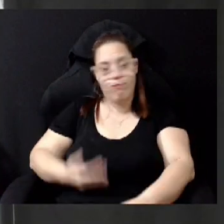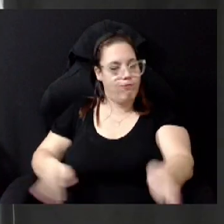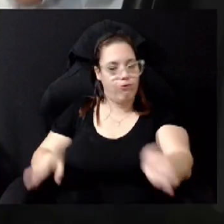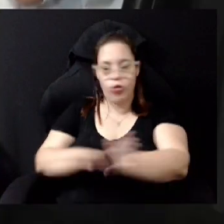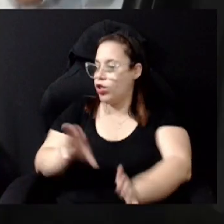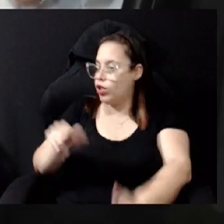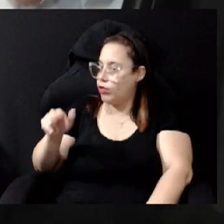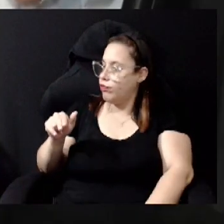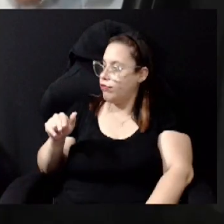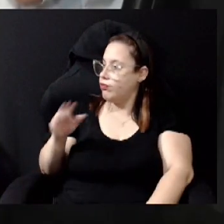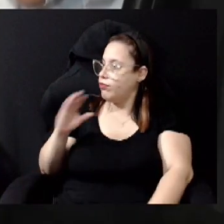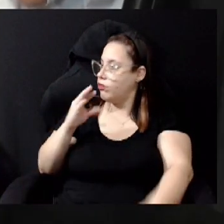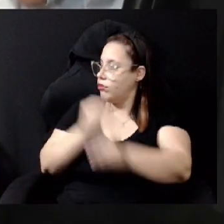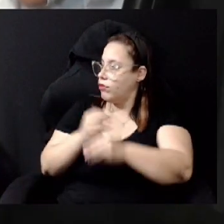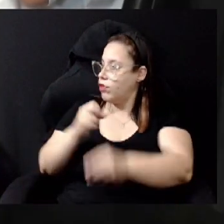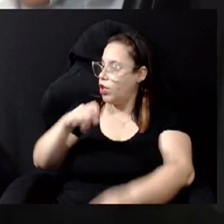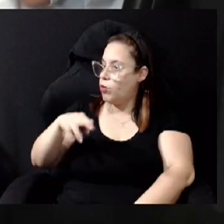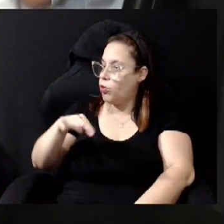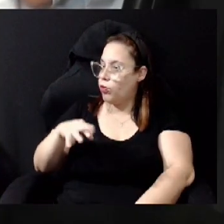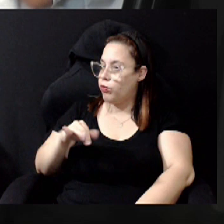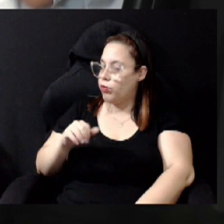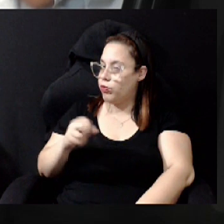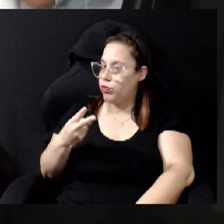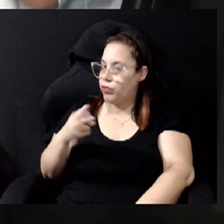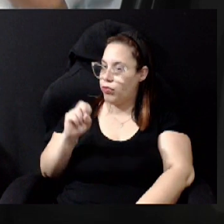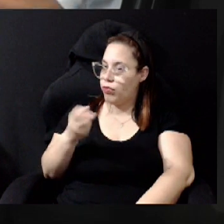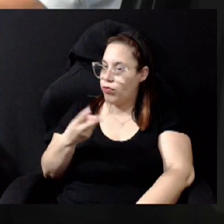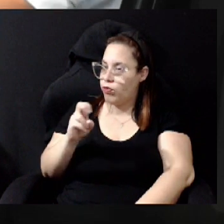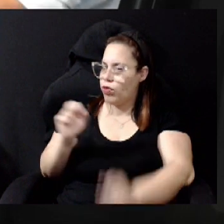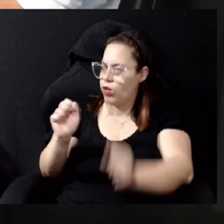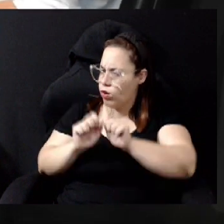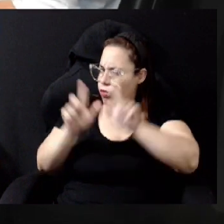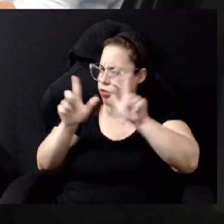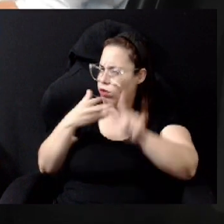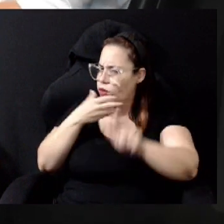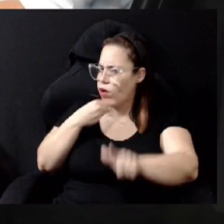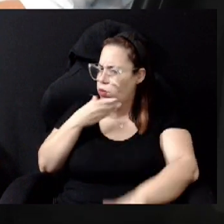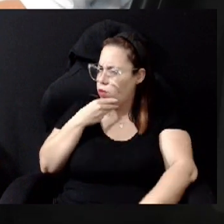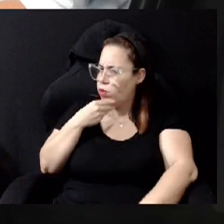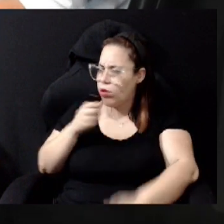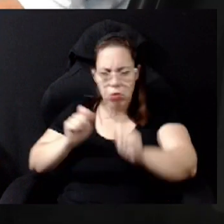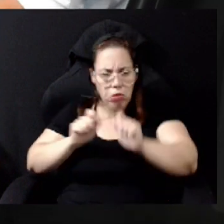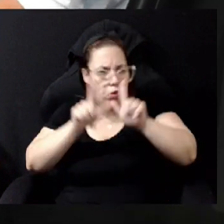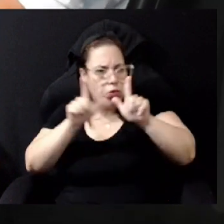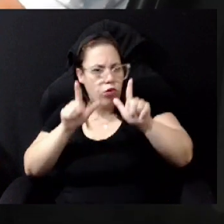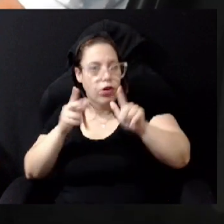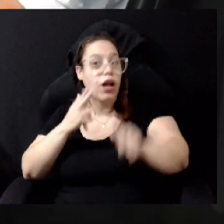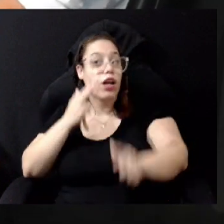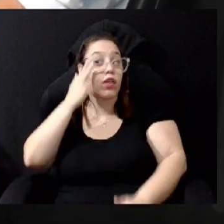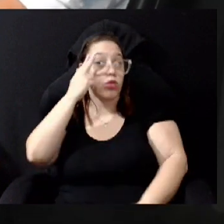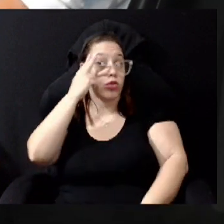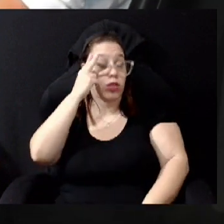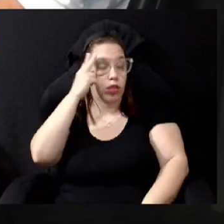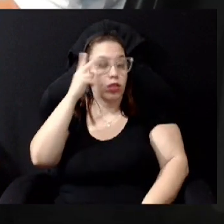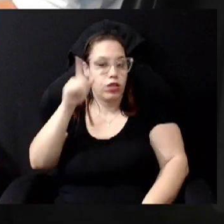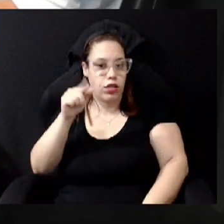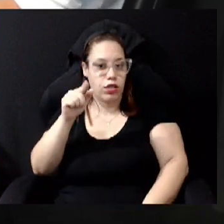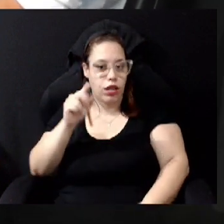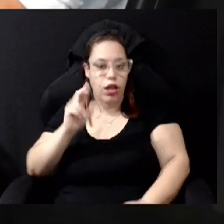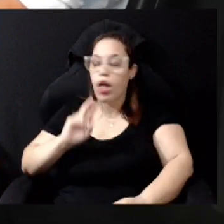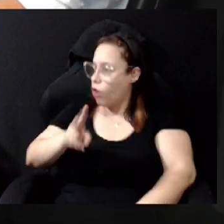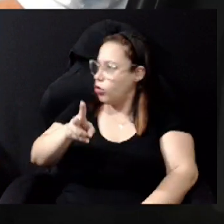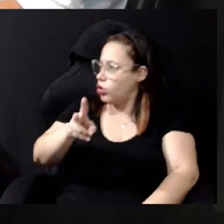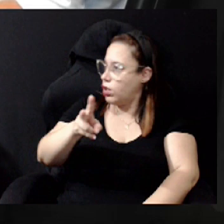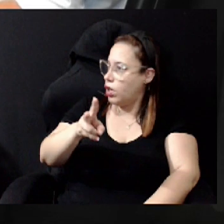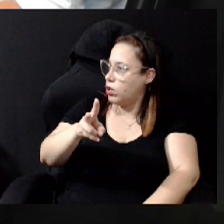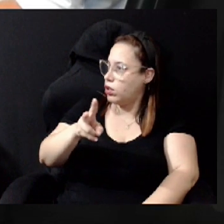emendas impositivas de 2025, tem algum destaque, Carmo? O destaque são as cirurgias. Eu vou analisar a continuidade